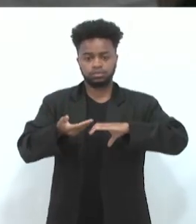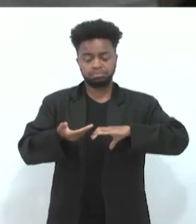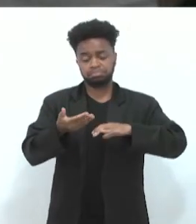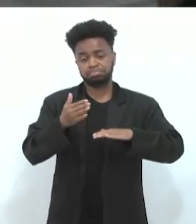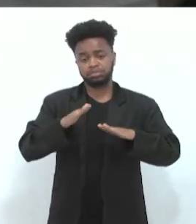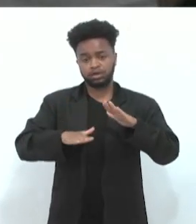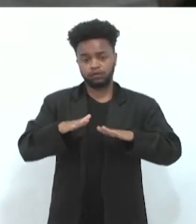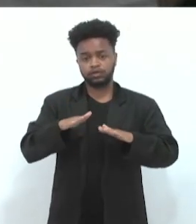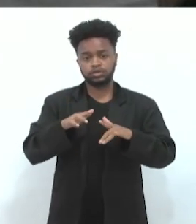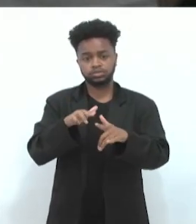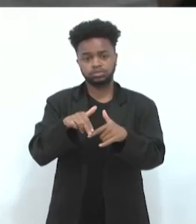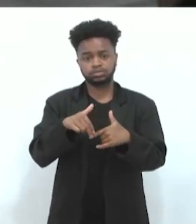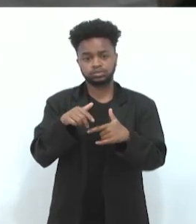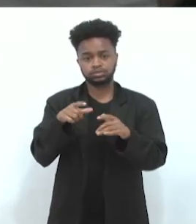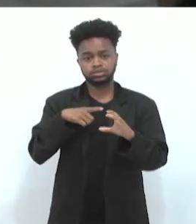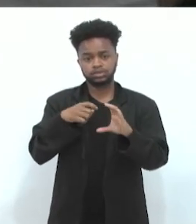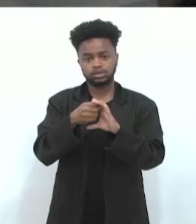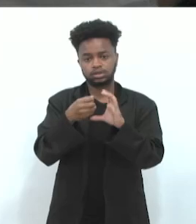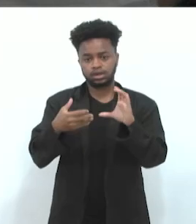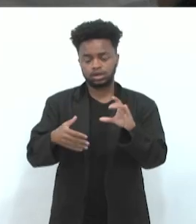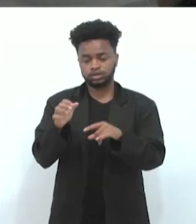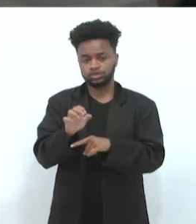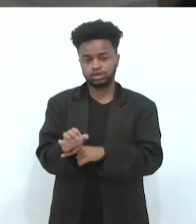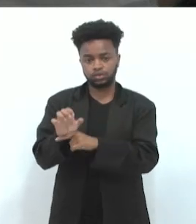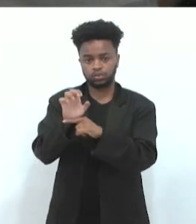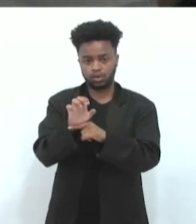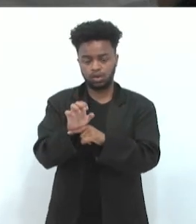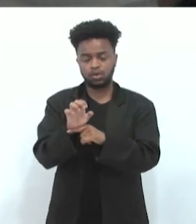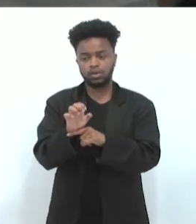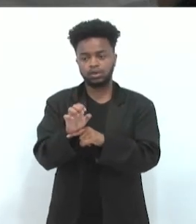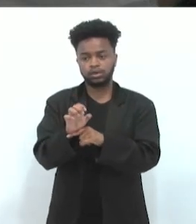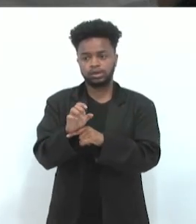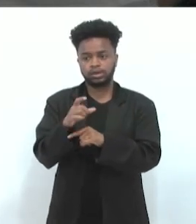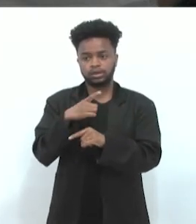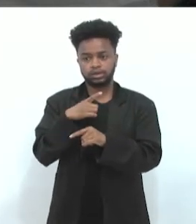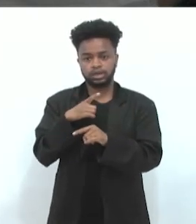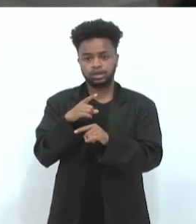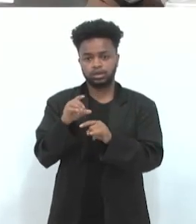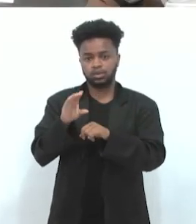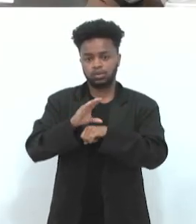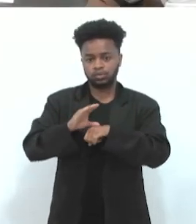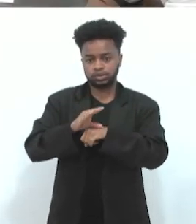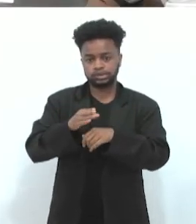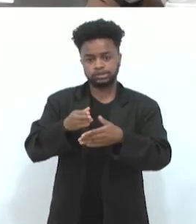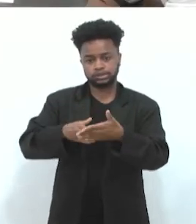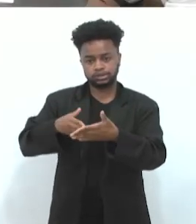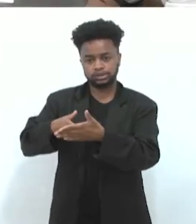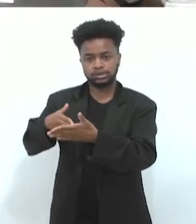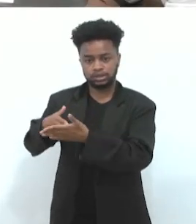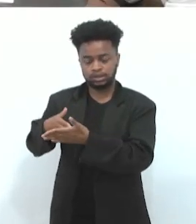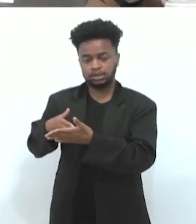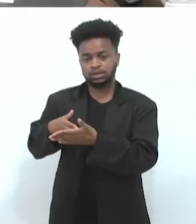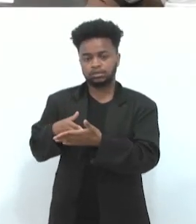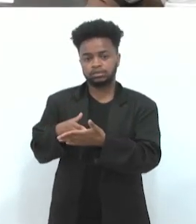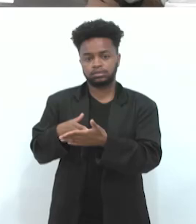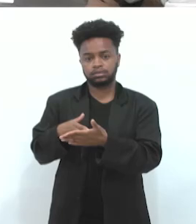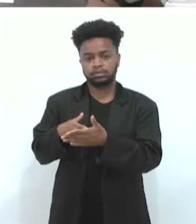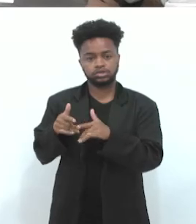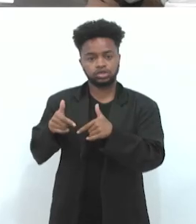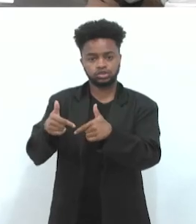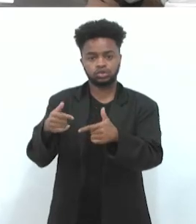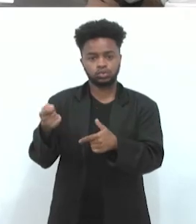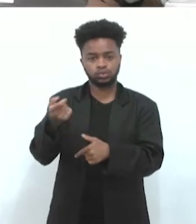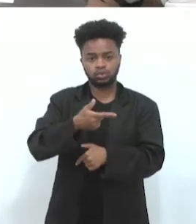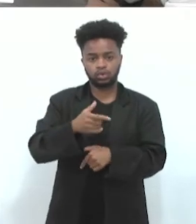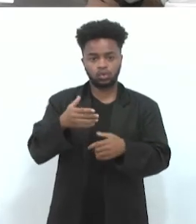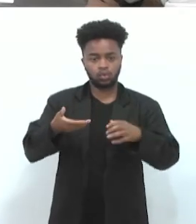pela especificidade de ser um parlamento estadual, onde a questão da constitucionalidade ela é mais limitada, nós temos mais limites de competência do que no Congresso